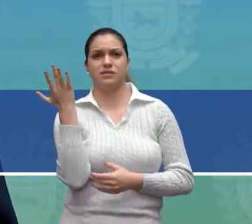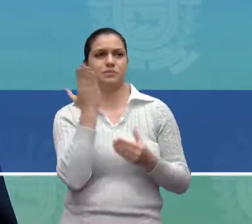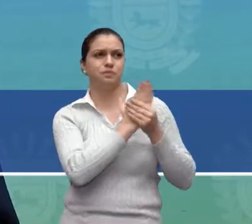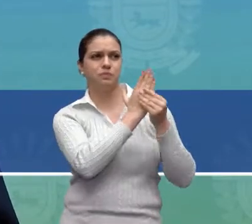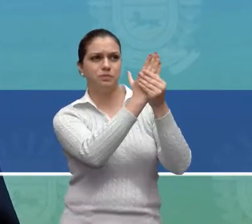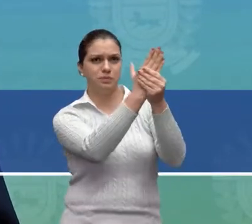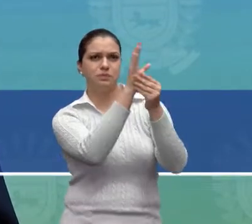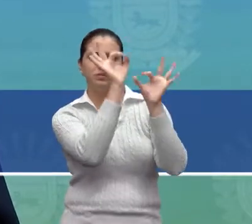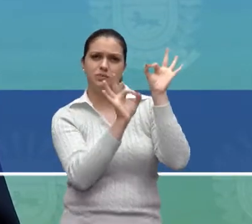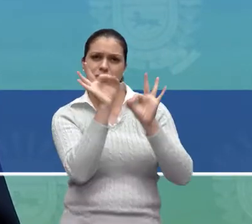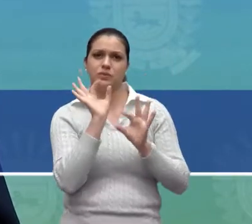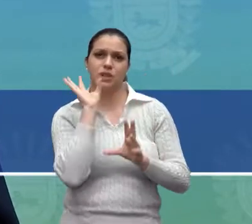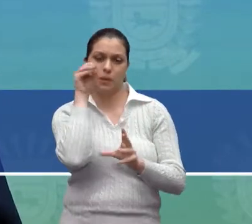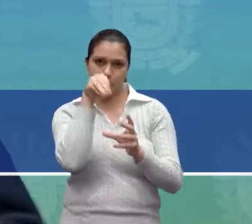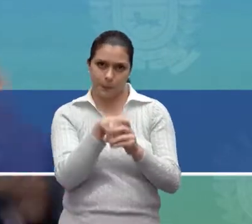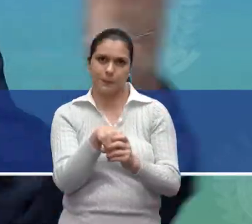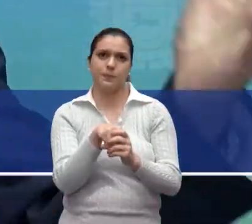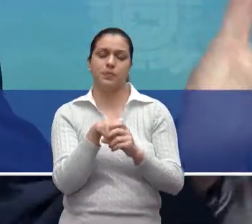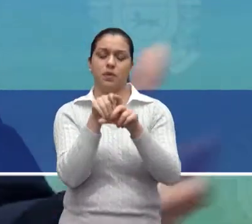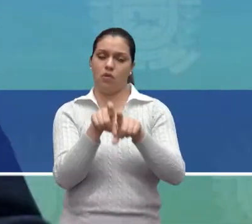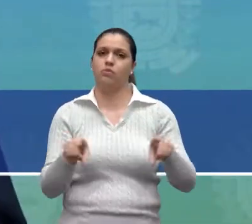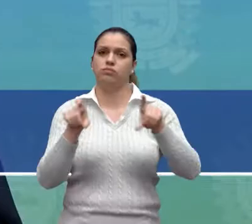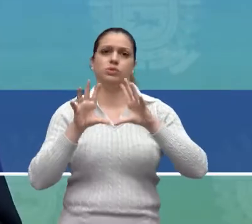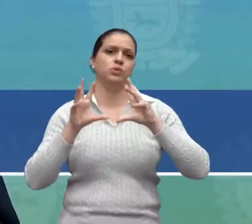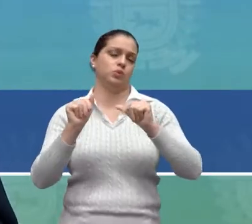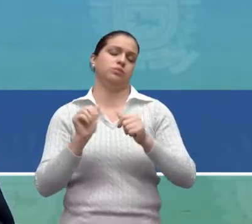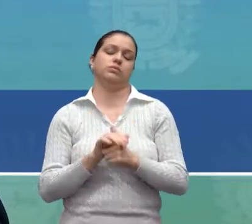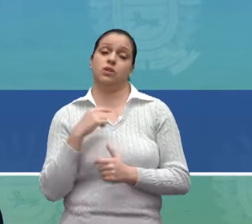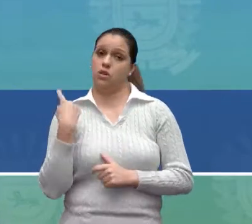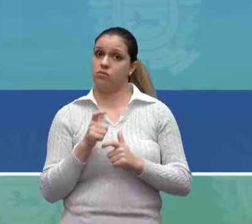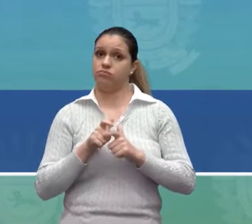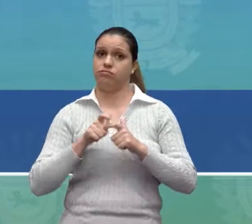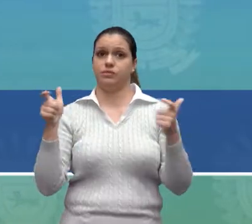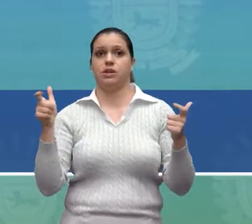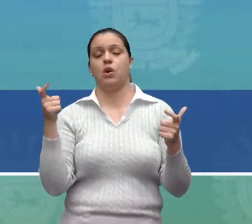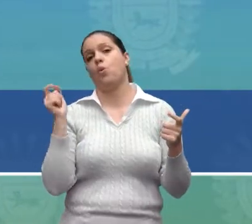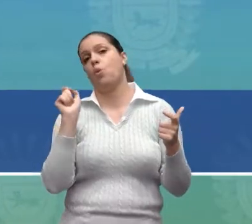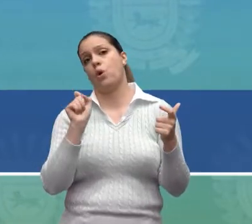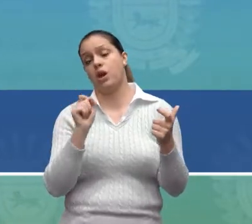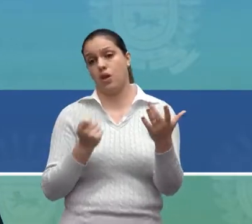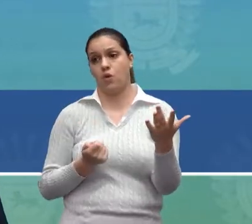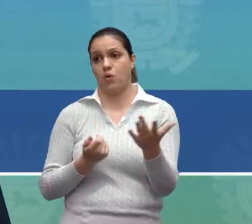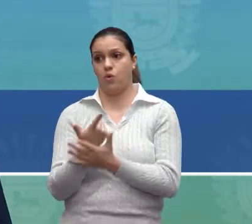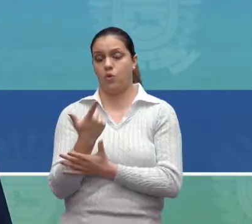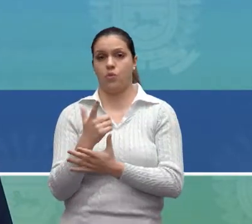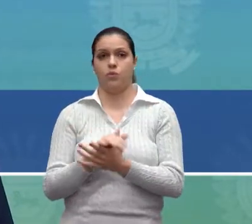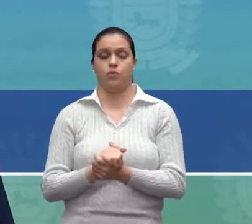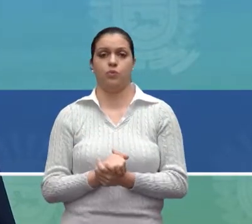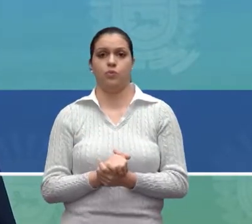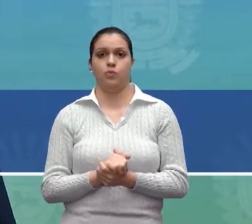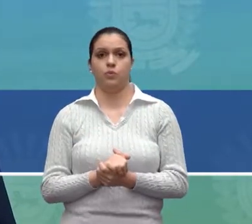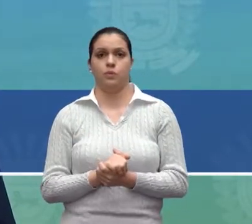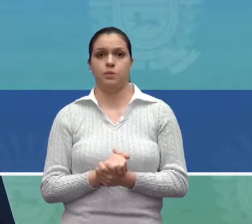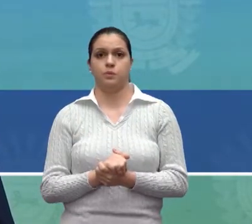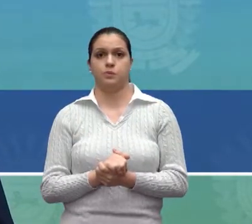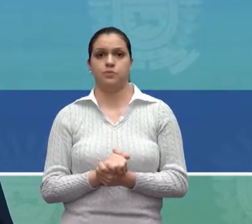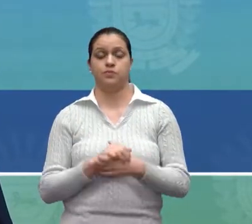Nós também estamos ampliando a nossa capacidade de arquivamento, comprando aí